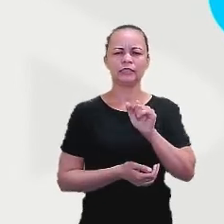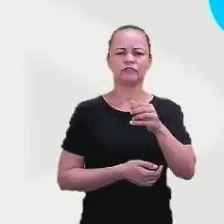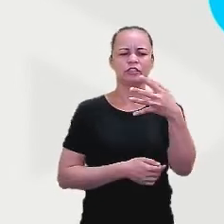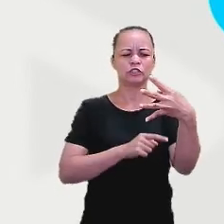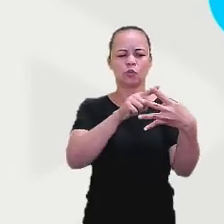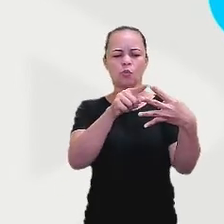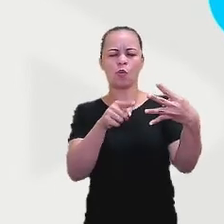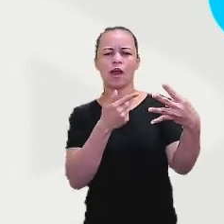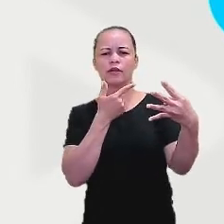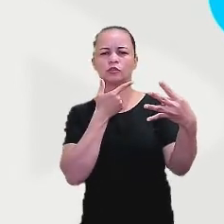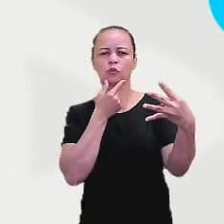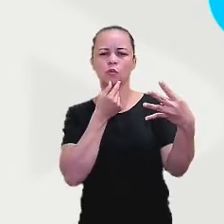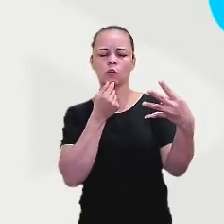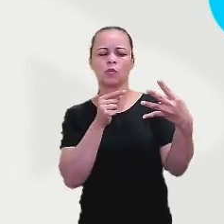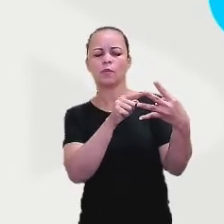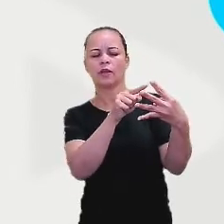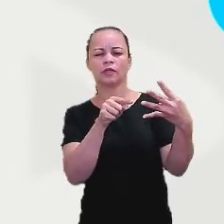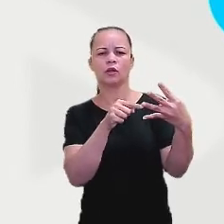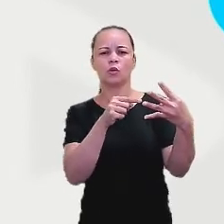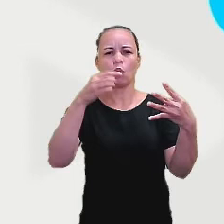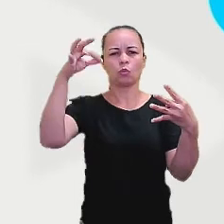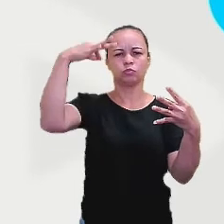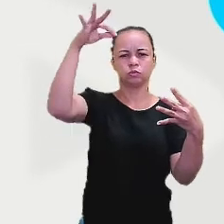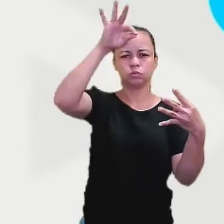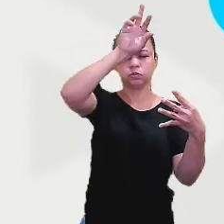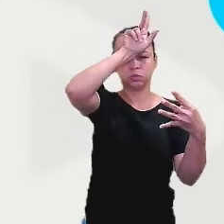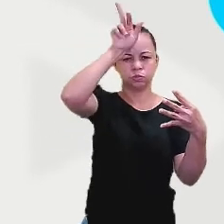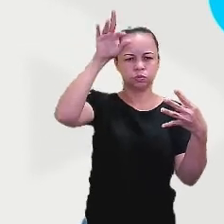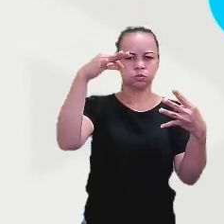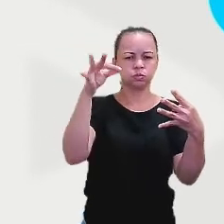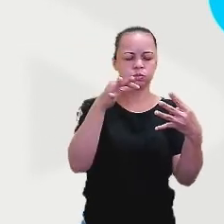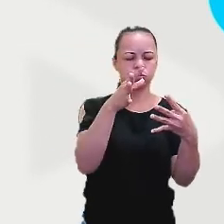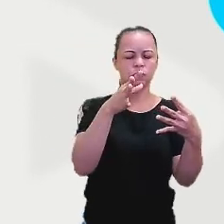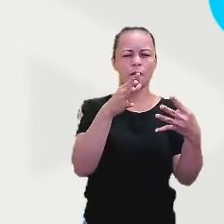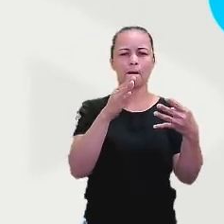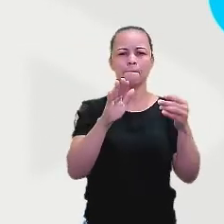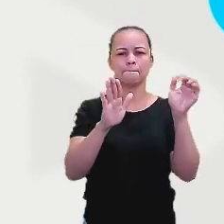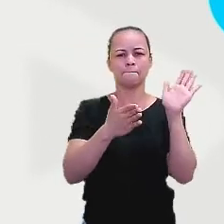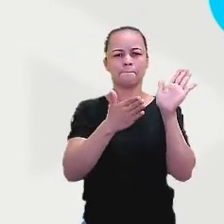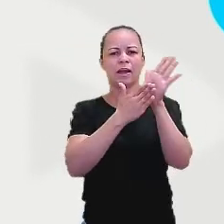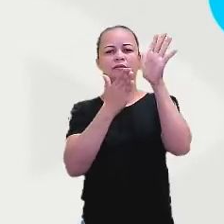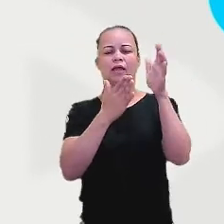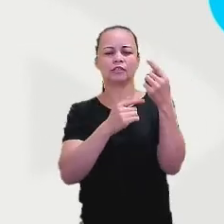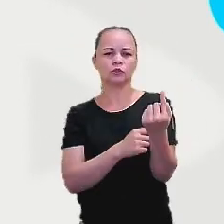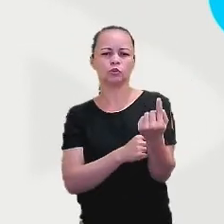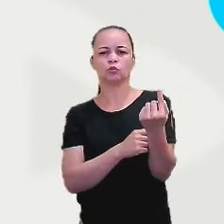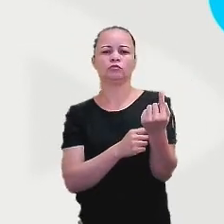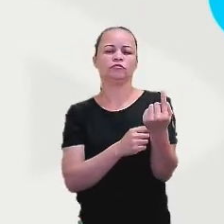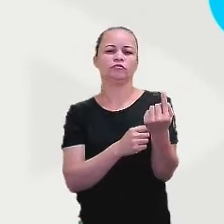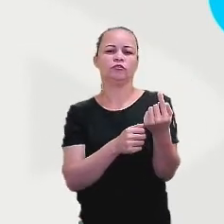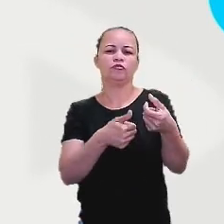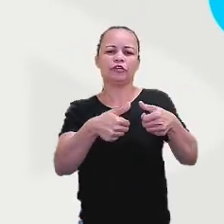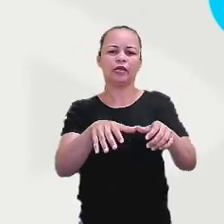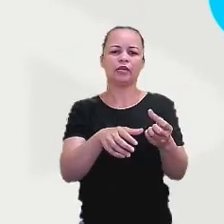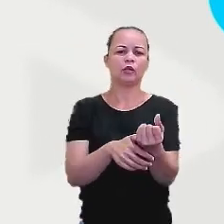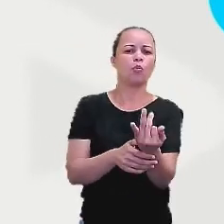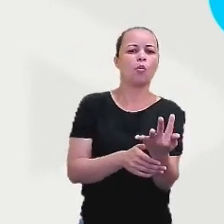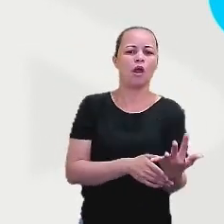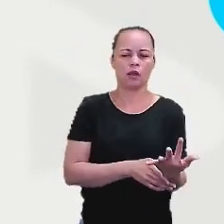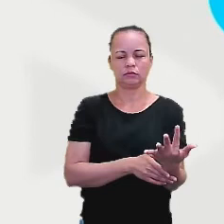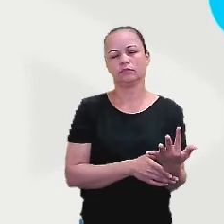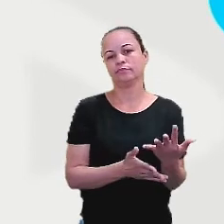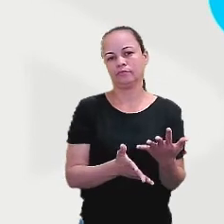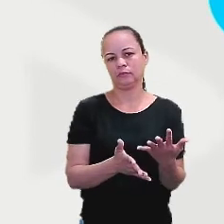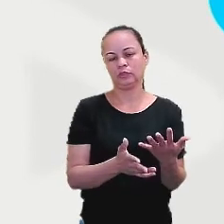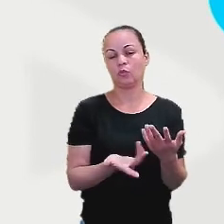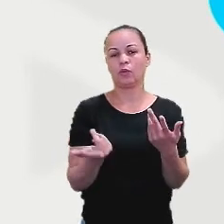pernilongos na parede e eu matasse um, quantos ficariam? Então, quando essa personagem, né, faz